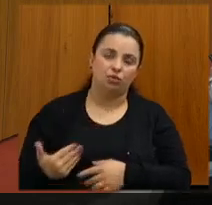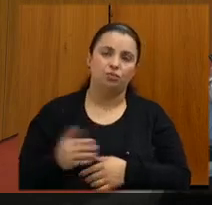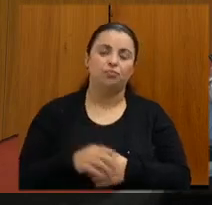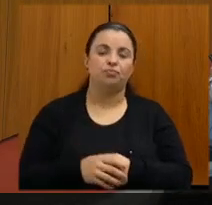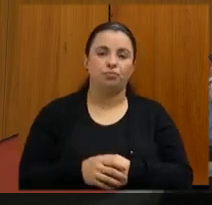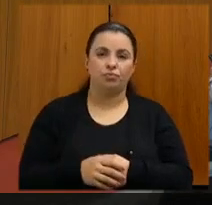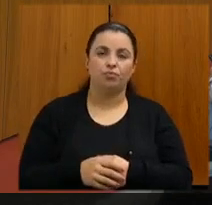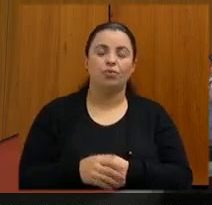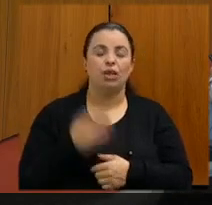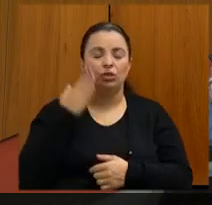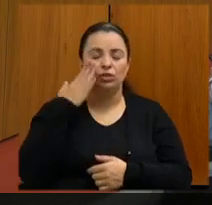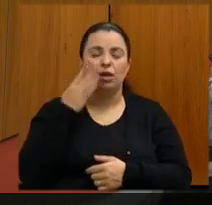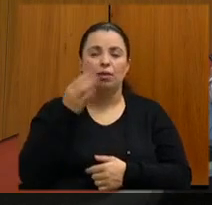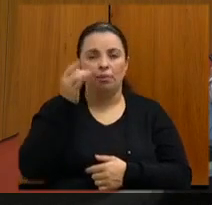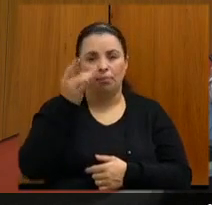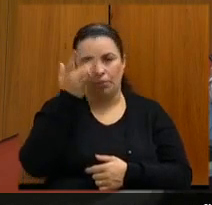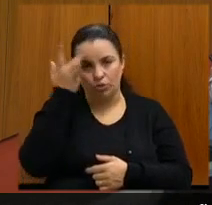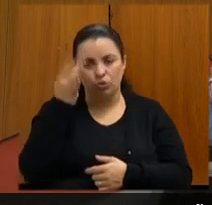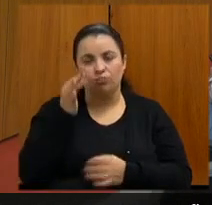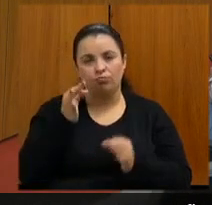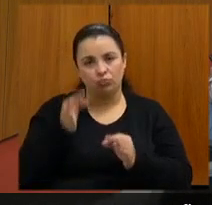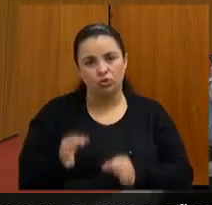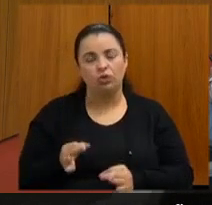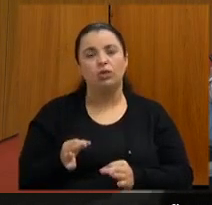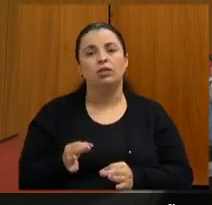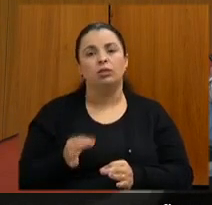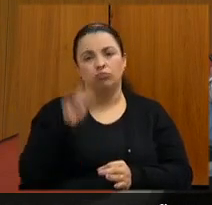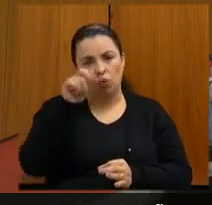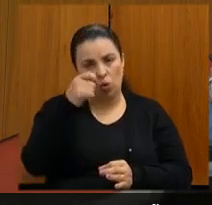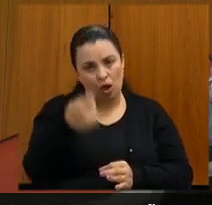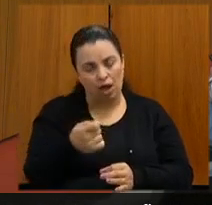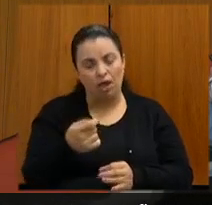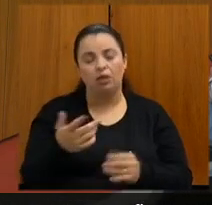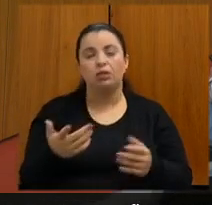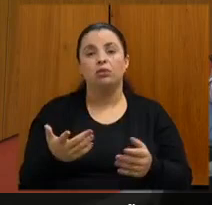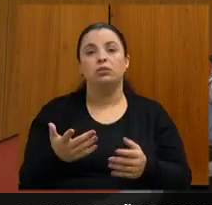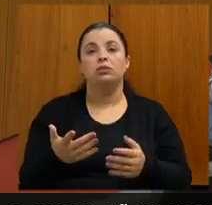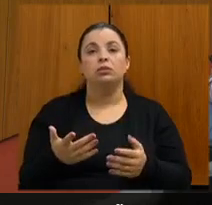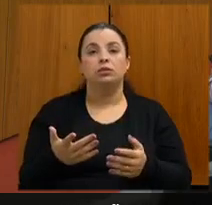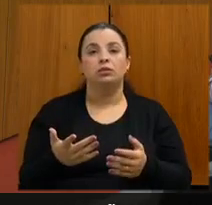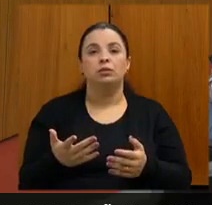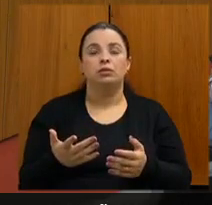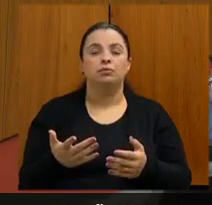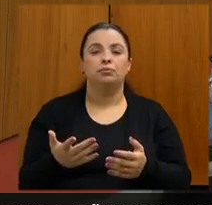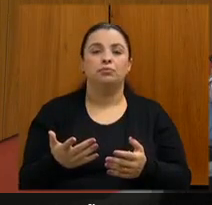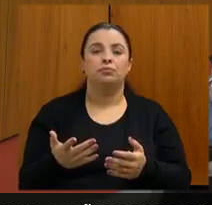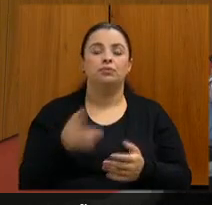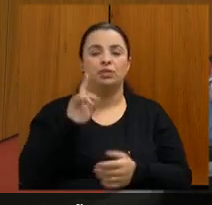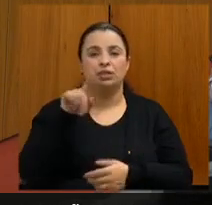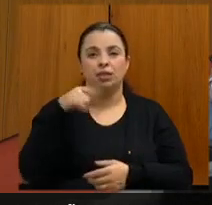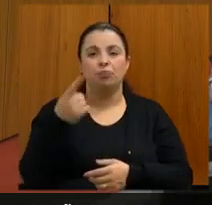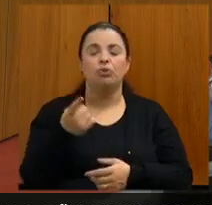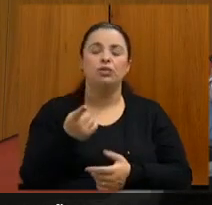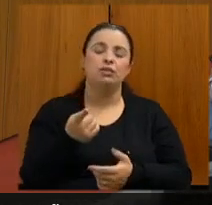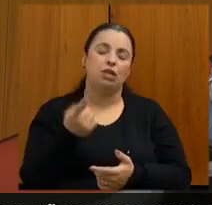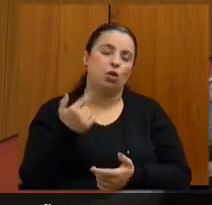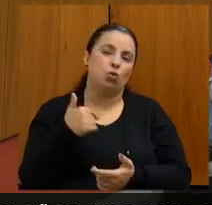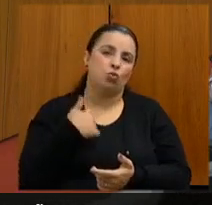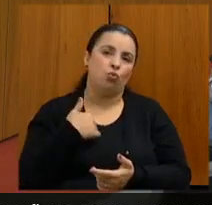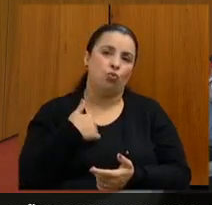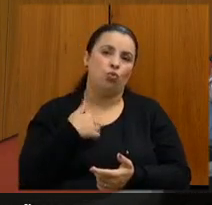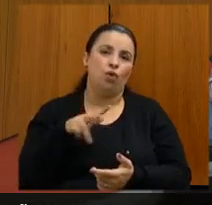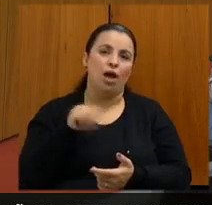é assim que são pessoas dignas e honradas né aí depois eu tomaria